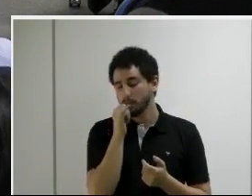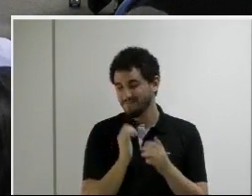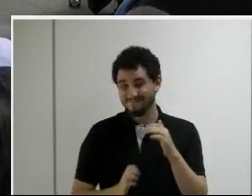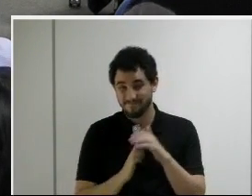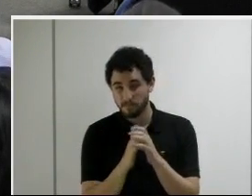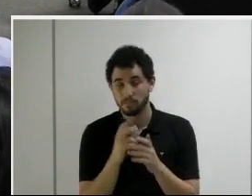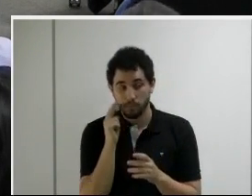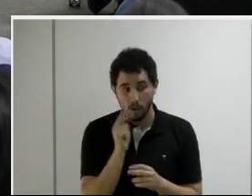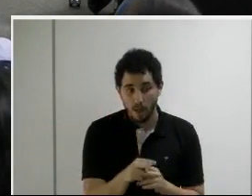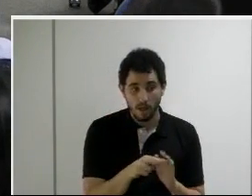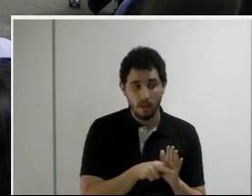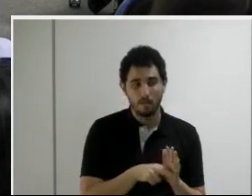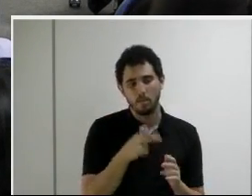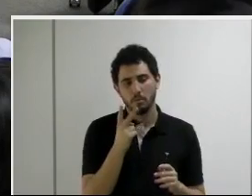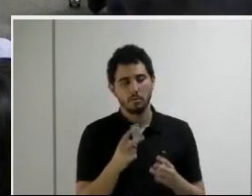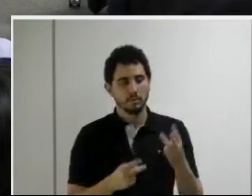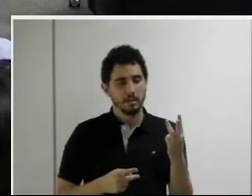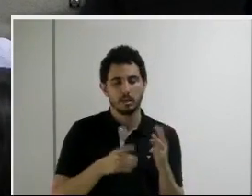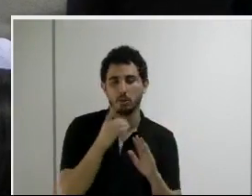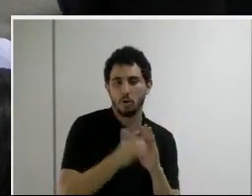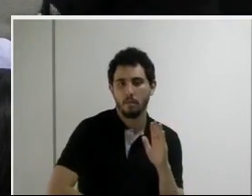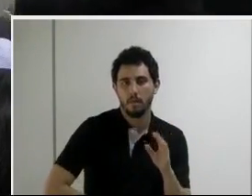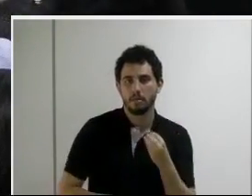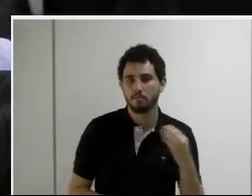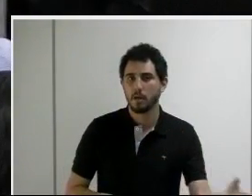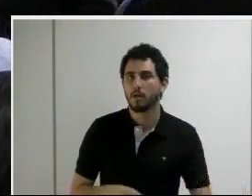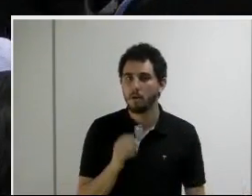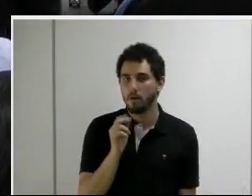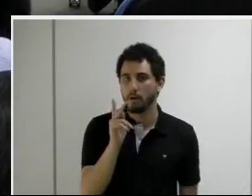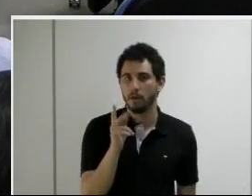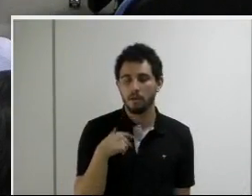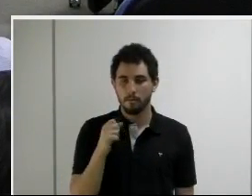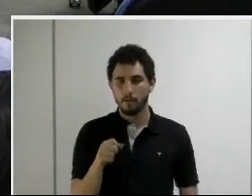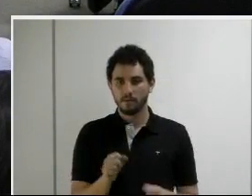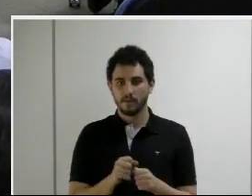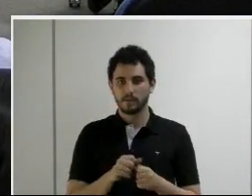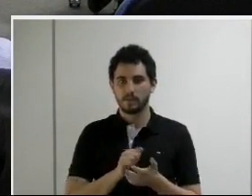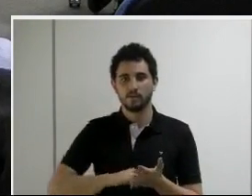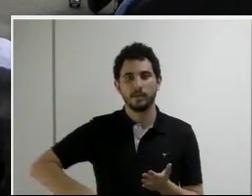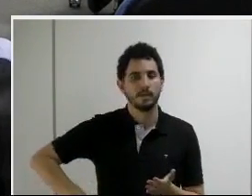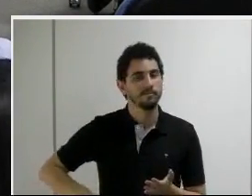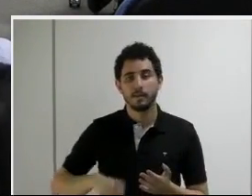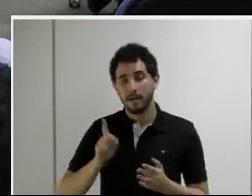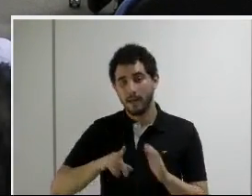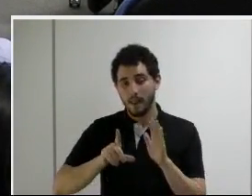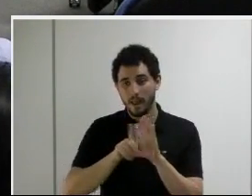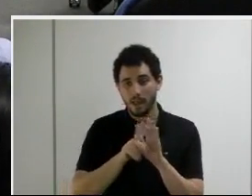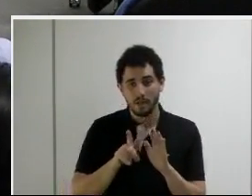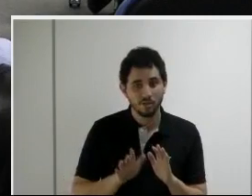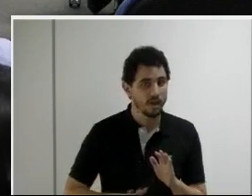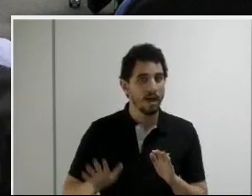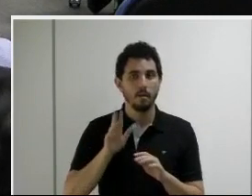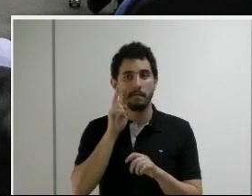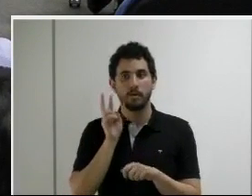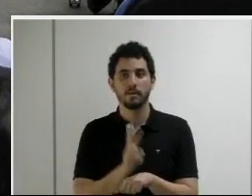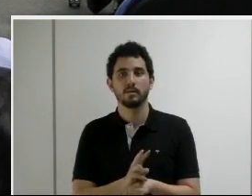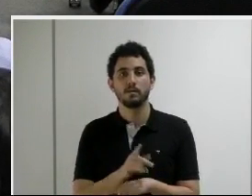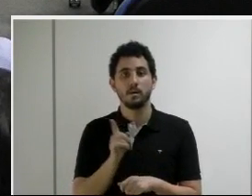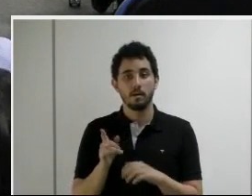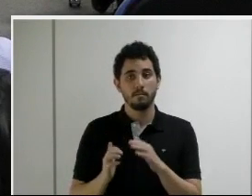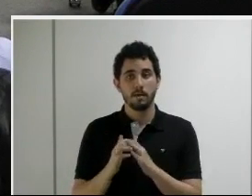a norma e dizer, eu faço aqui 2, 3 documentos e já está ok, eu já posso fazer as minhas atividades. Uma lei geral de proteção de dados exige que as